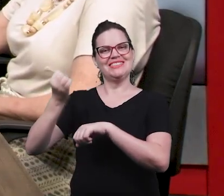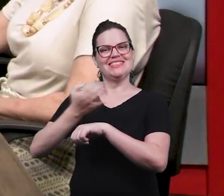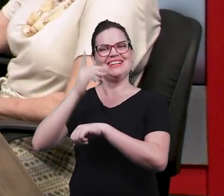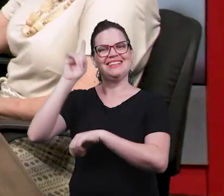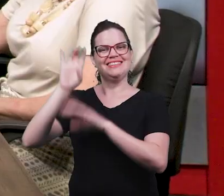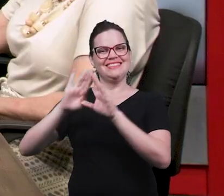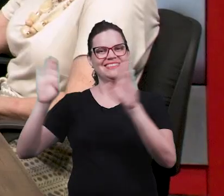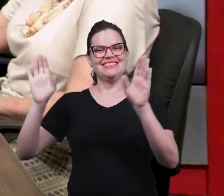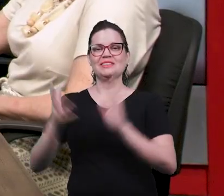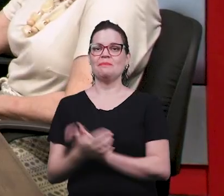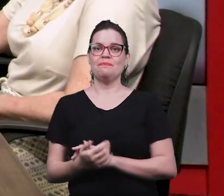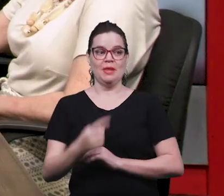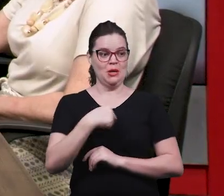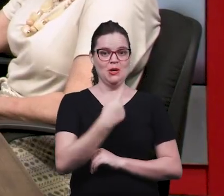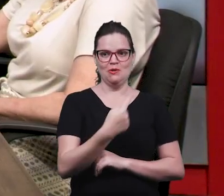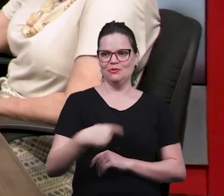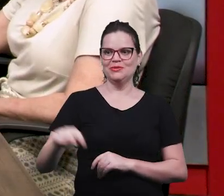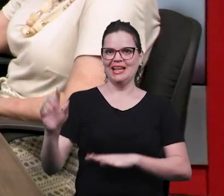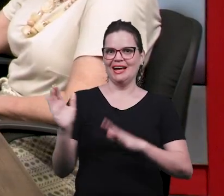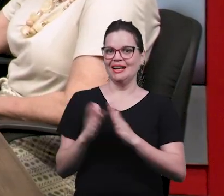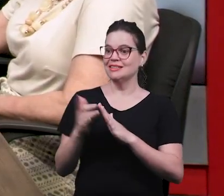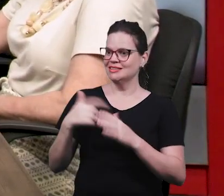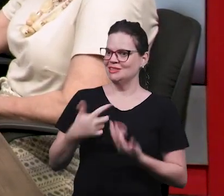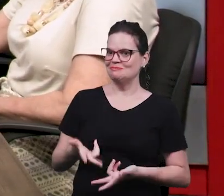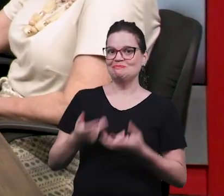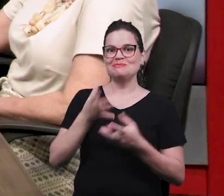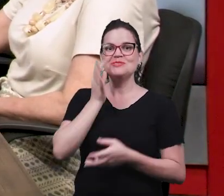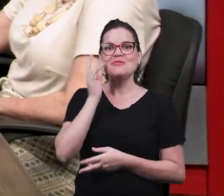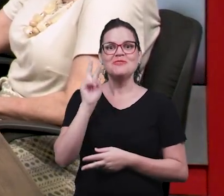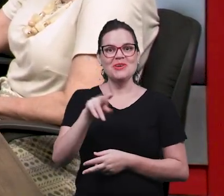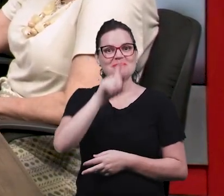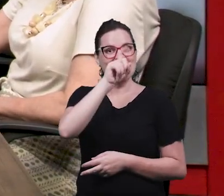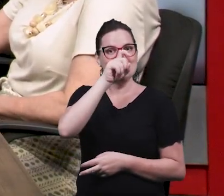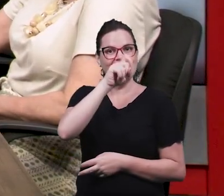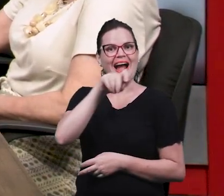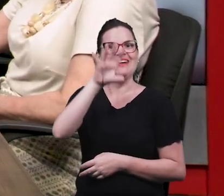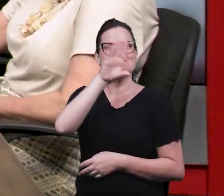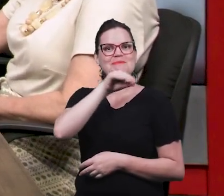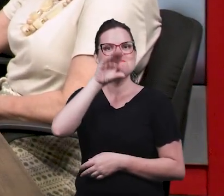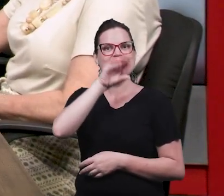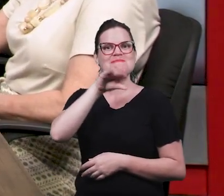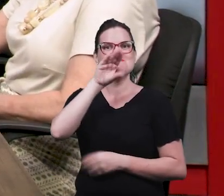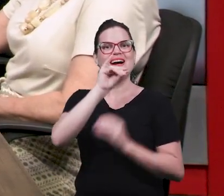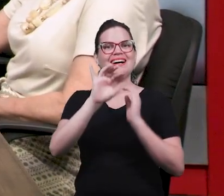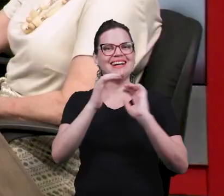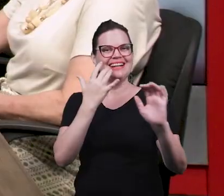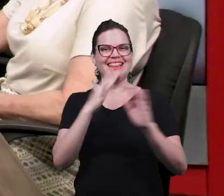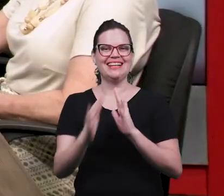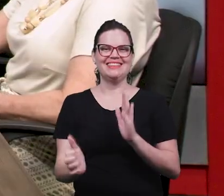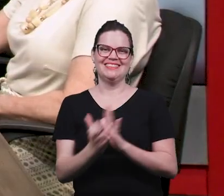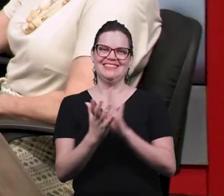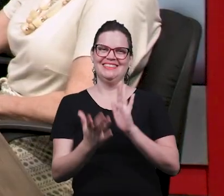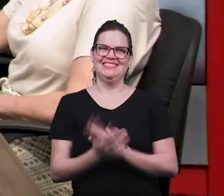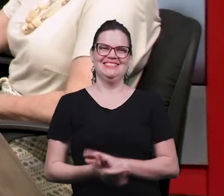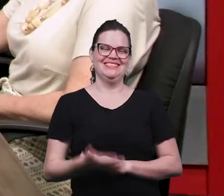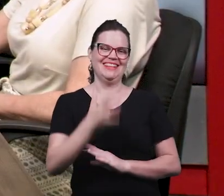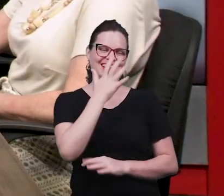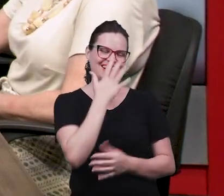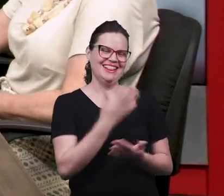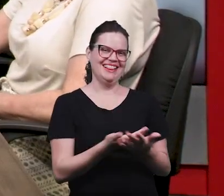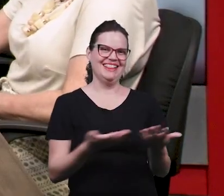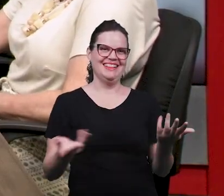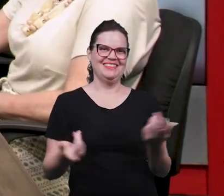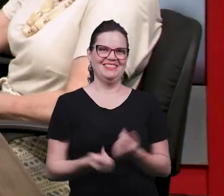eu estive na casa dela e aí eu vi o papagaio cantando lindo, lindo, lindo. Que coisa